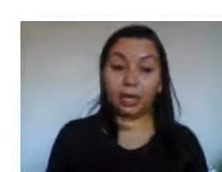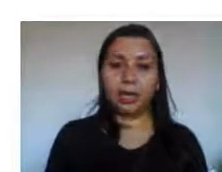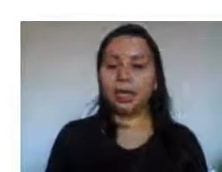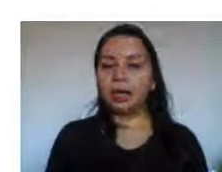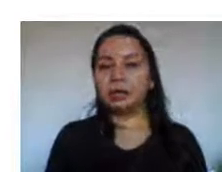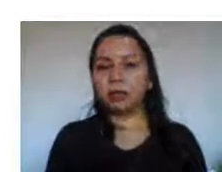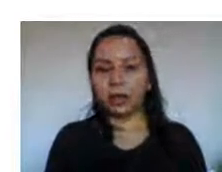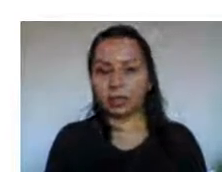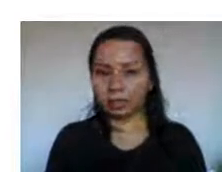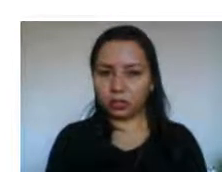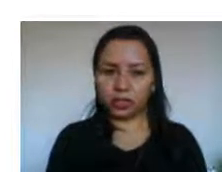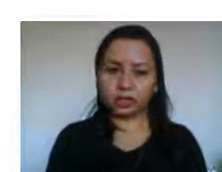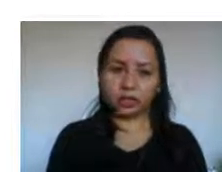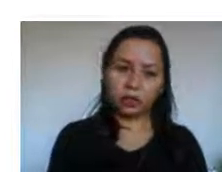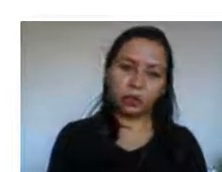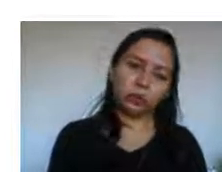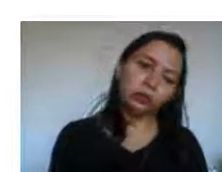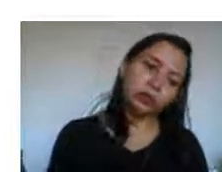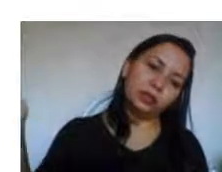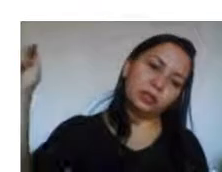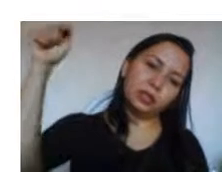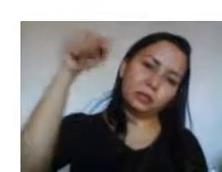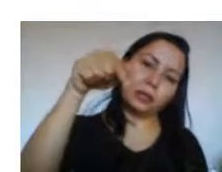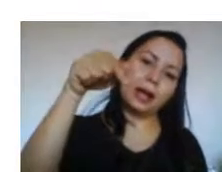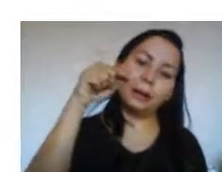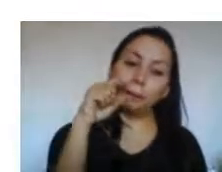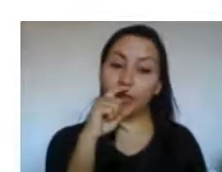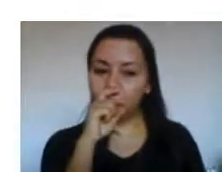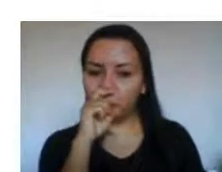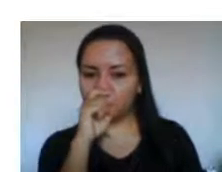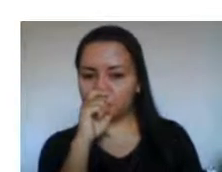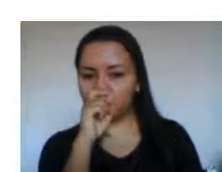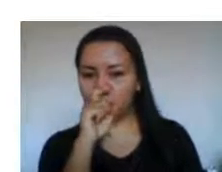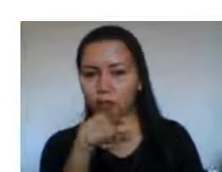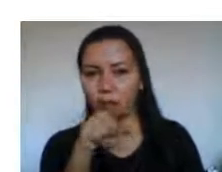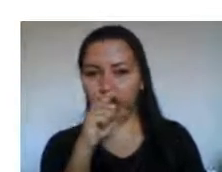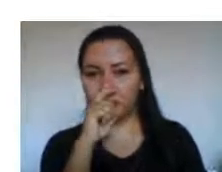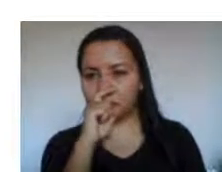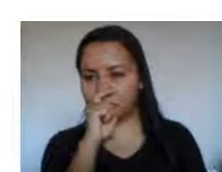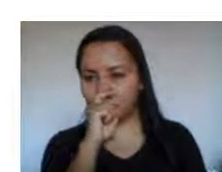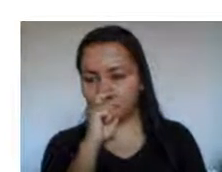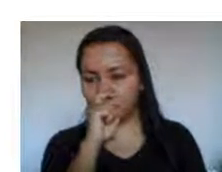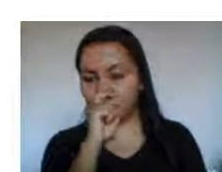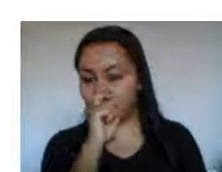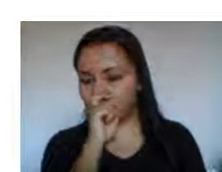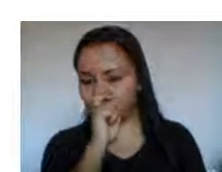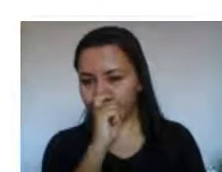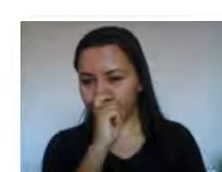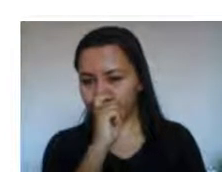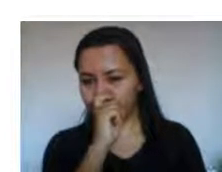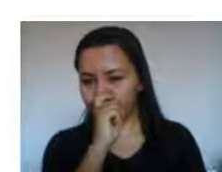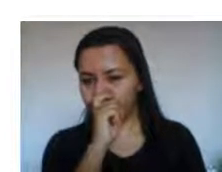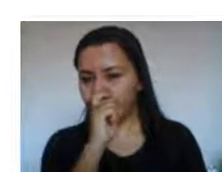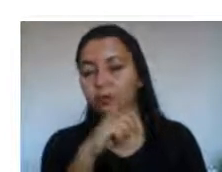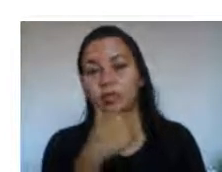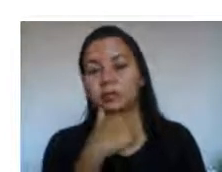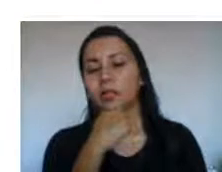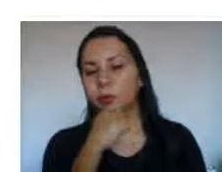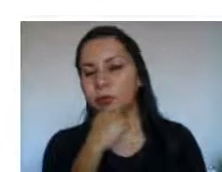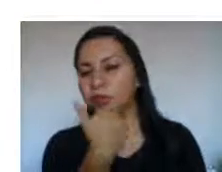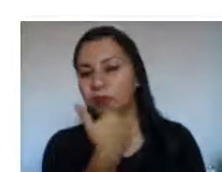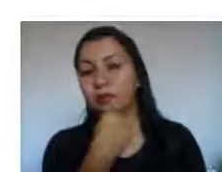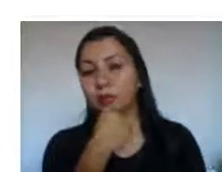E em relação à desertificação, eu convido vocês para depois, eu deixei um linkzinho aqui no vídeo, e